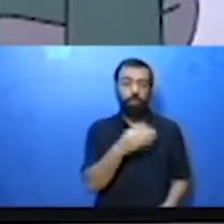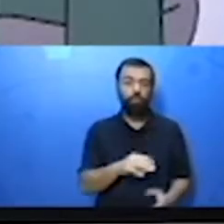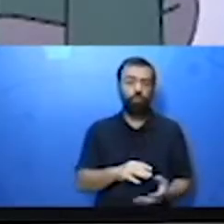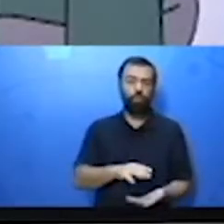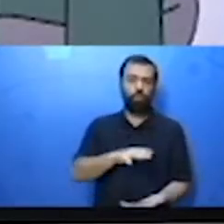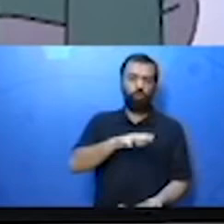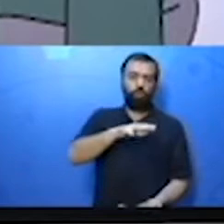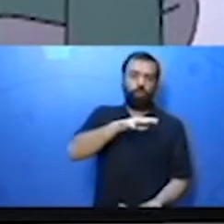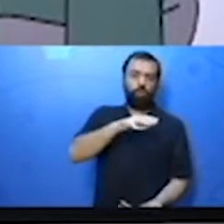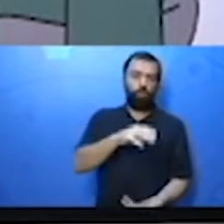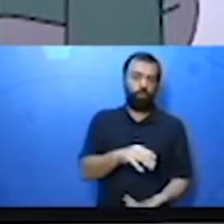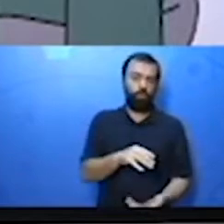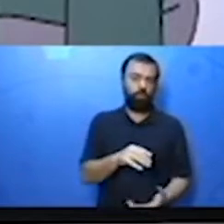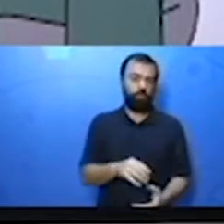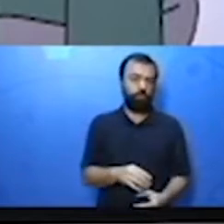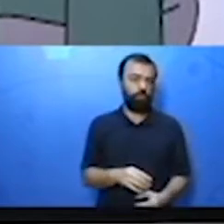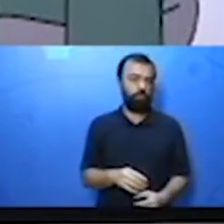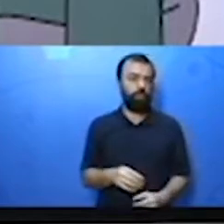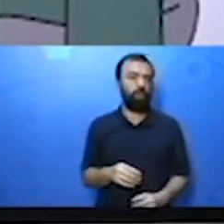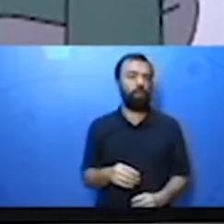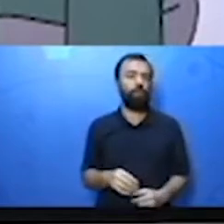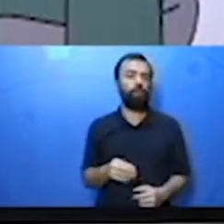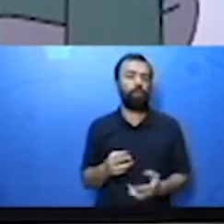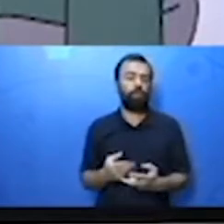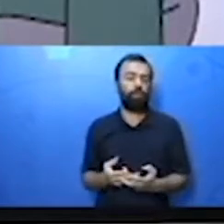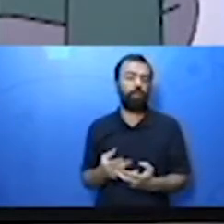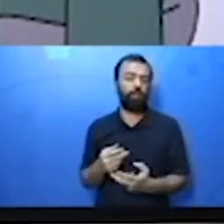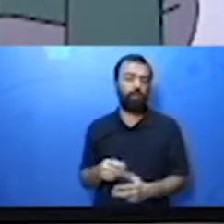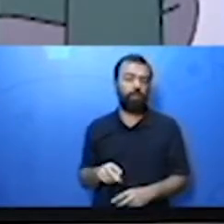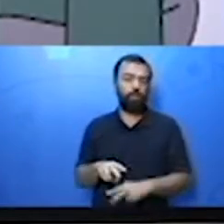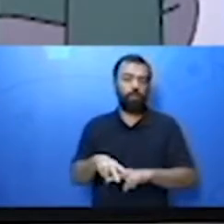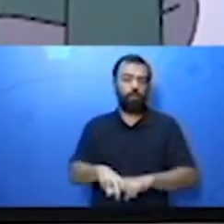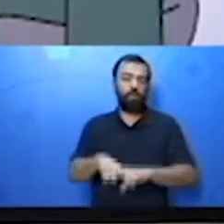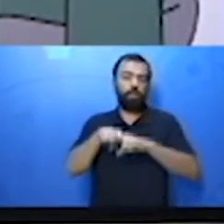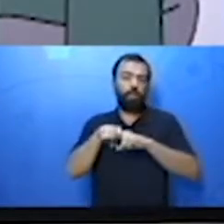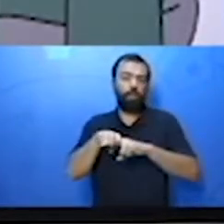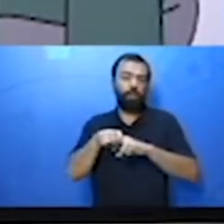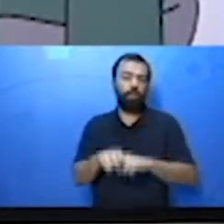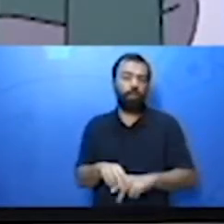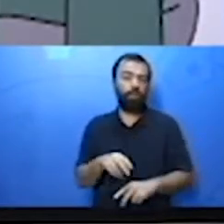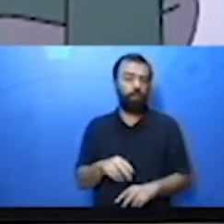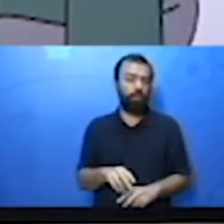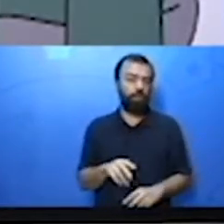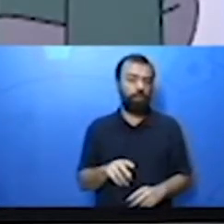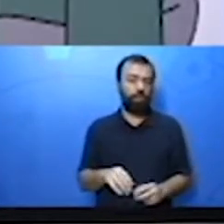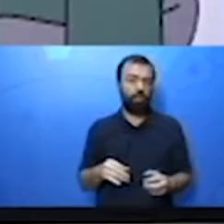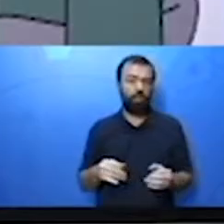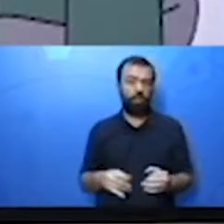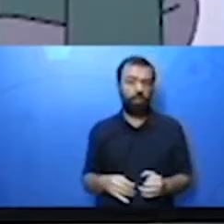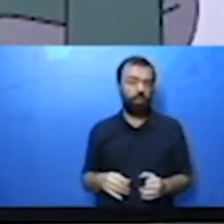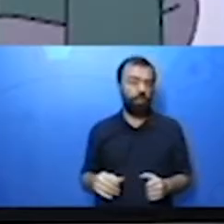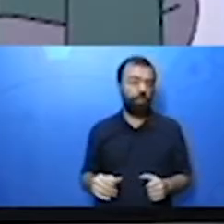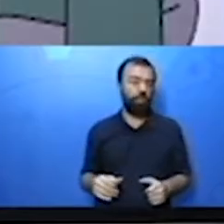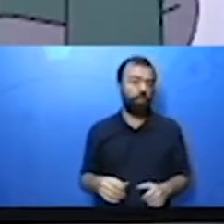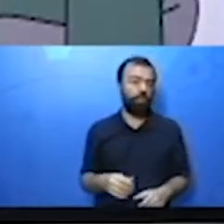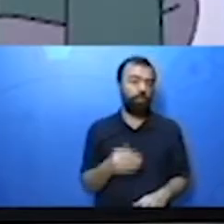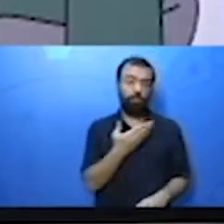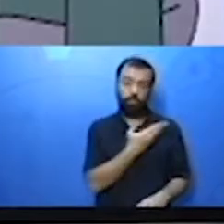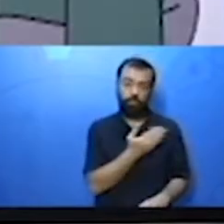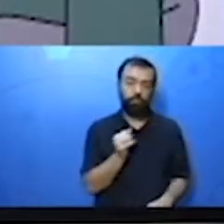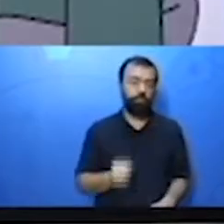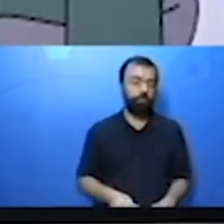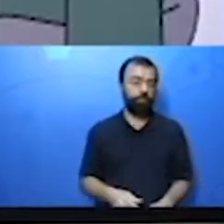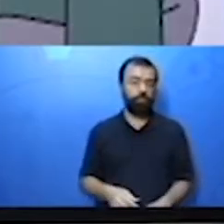causar sua morte. Por quê? O efeito vai ser tanto no seu corpo que alguma reação vai ter. Aqui nós temos a figura de uma pessoa